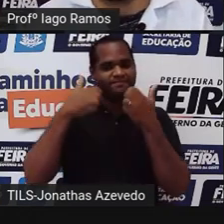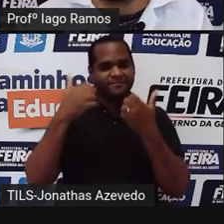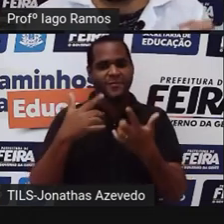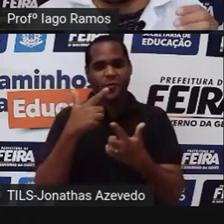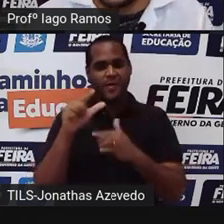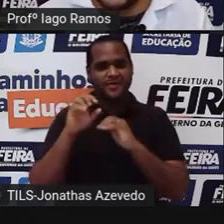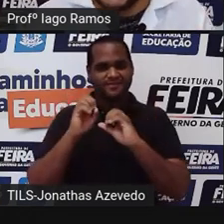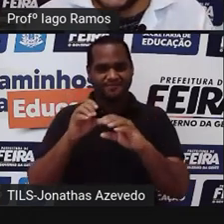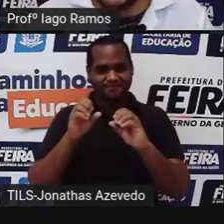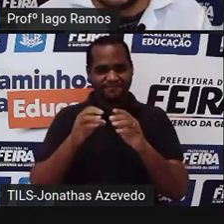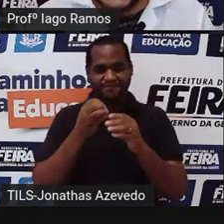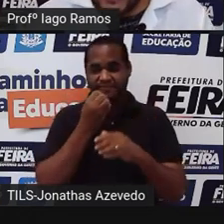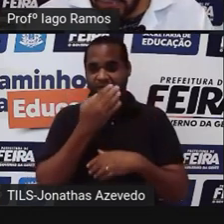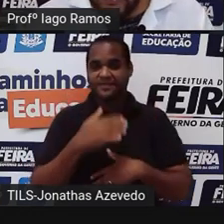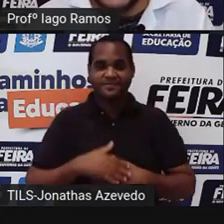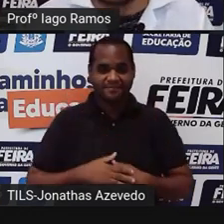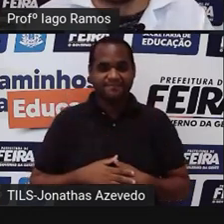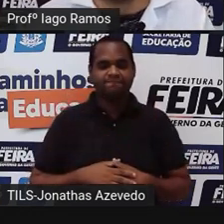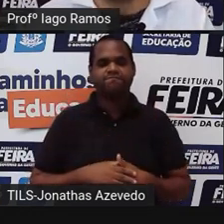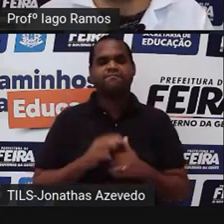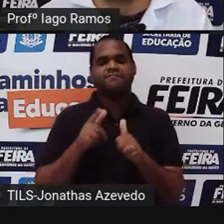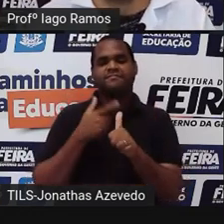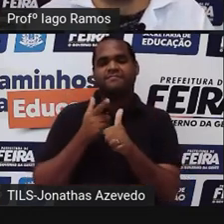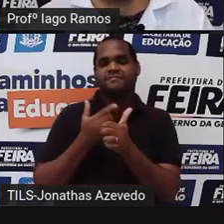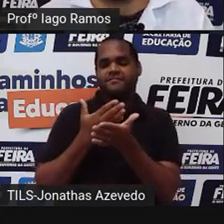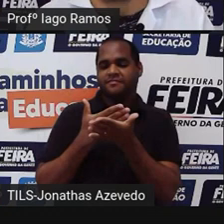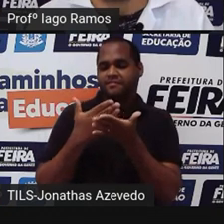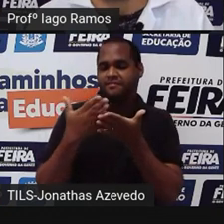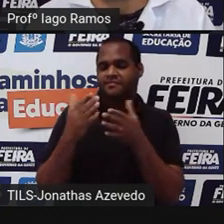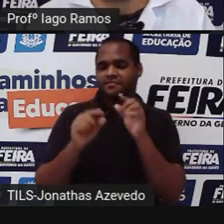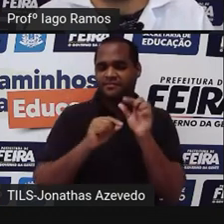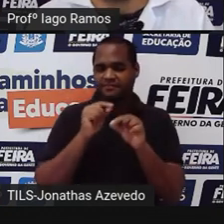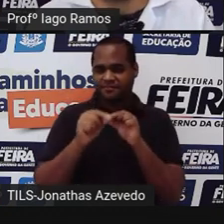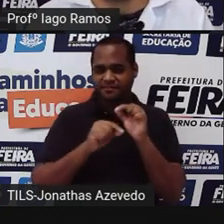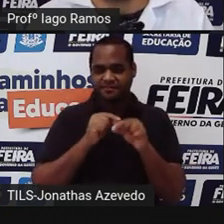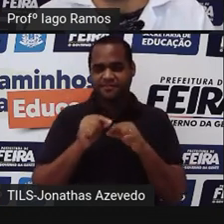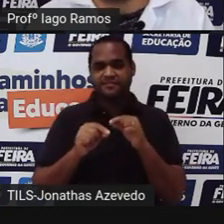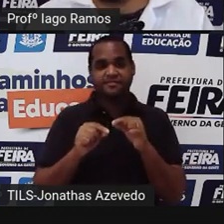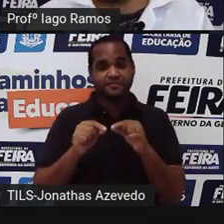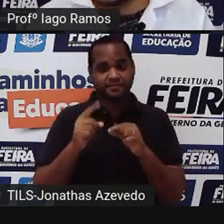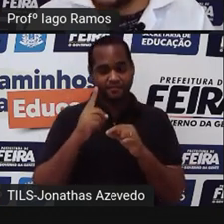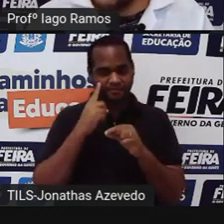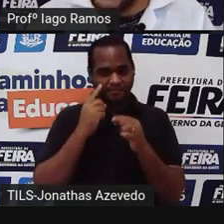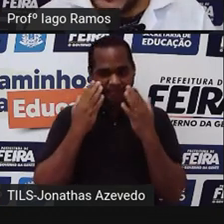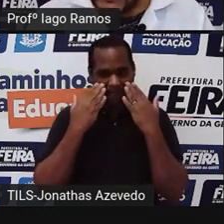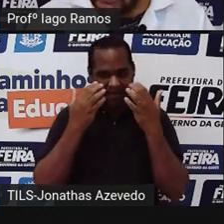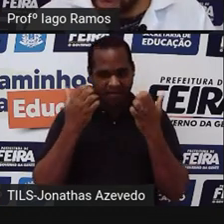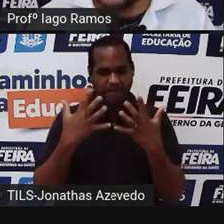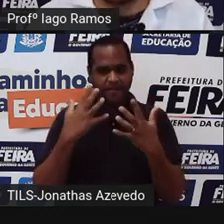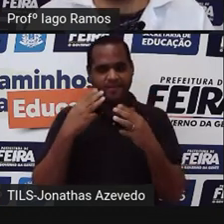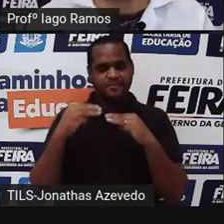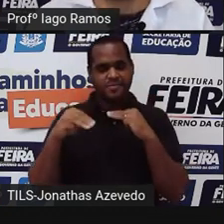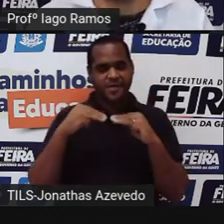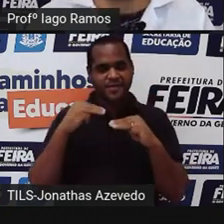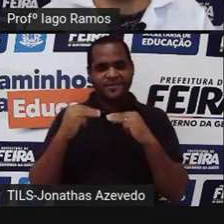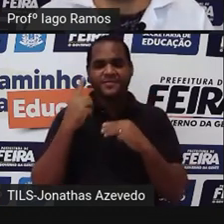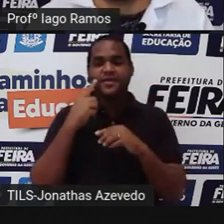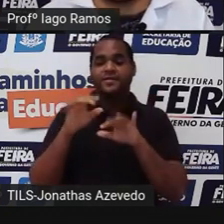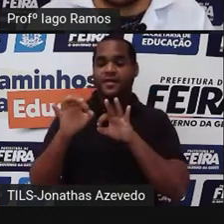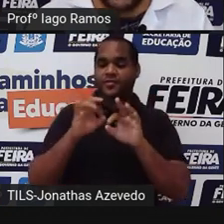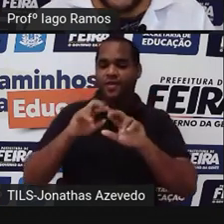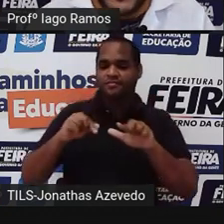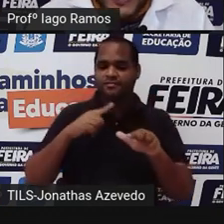tá? E para começar, tá? Eu vou mostrar um método de resolver